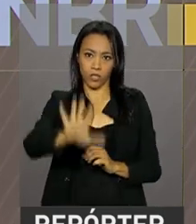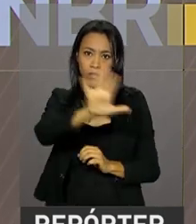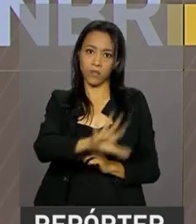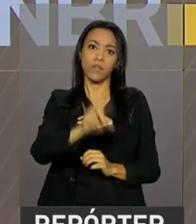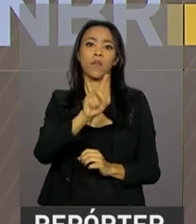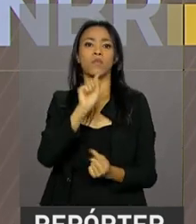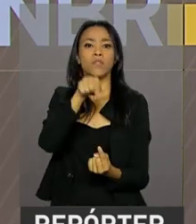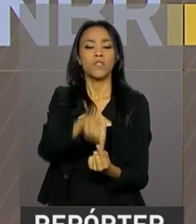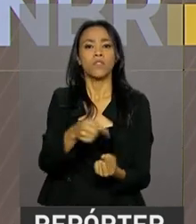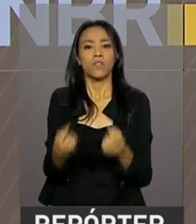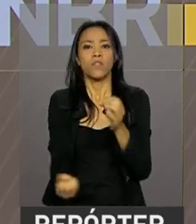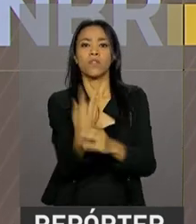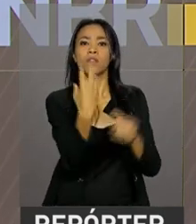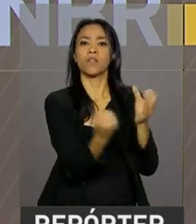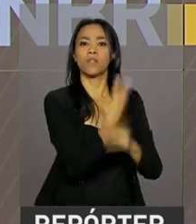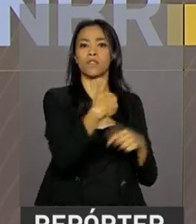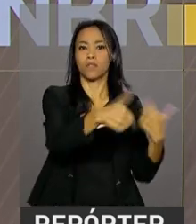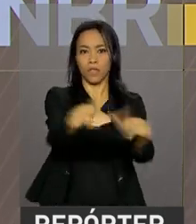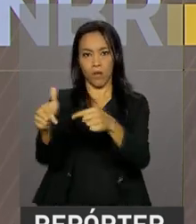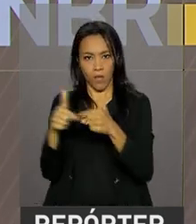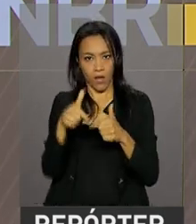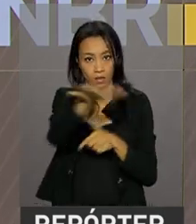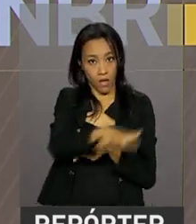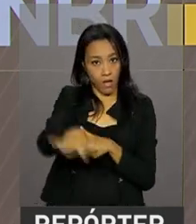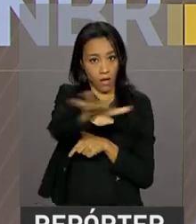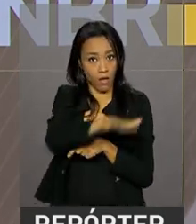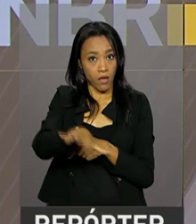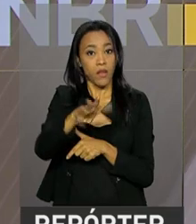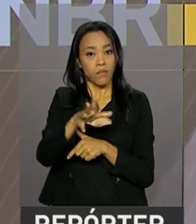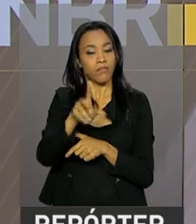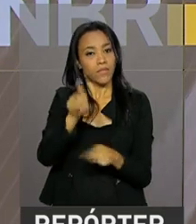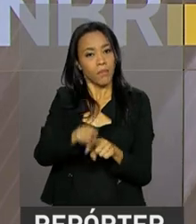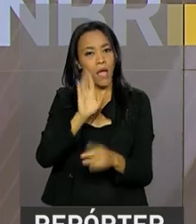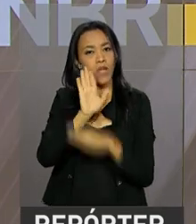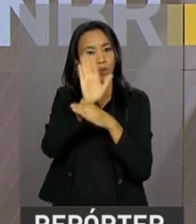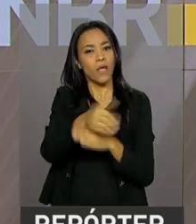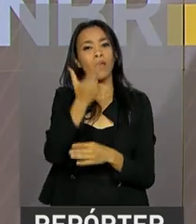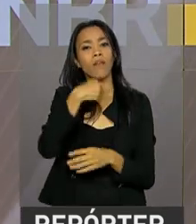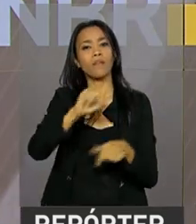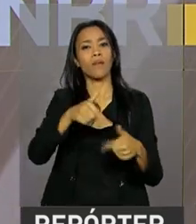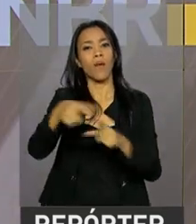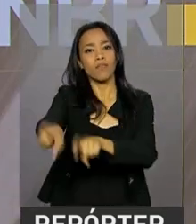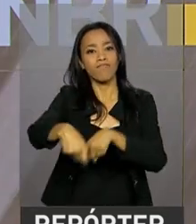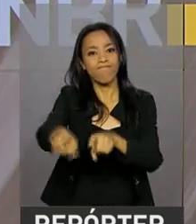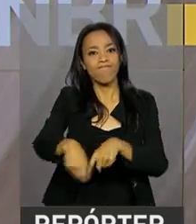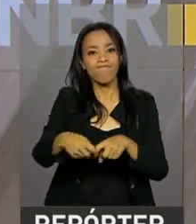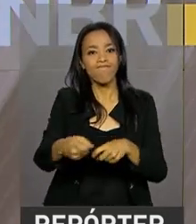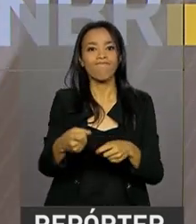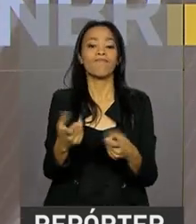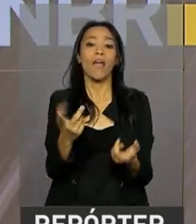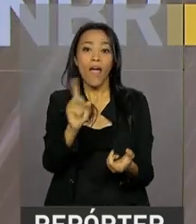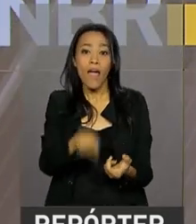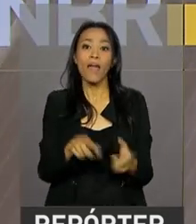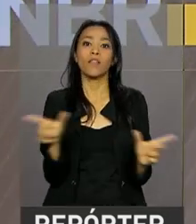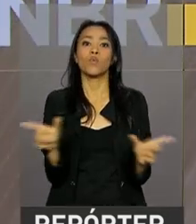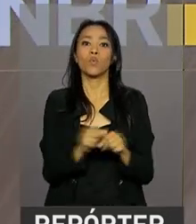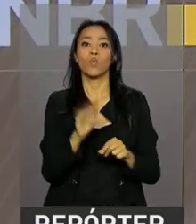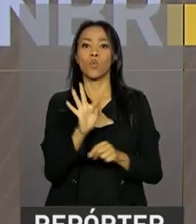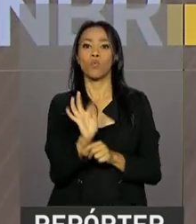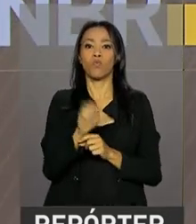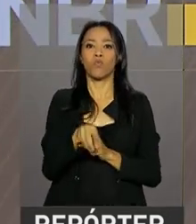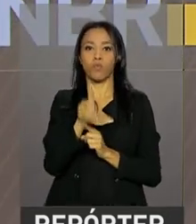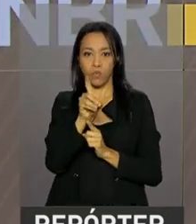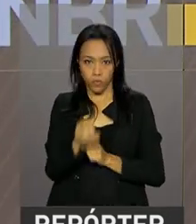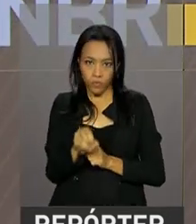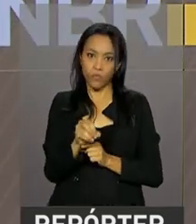emprego e renda na região beneficiando inclusive o pequeno produtor rural os recursos são do fundo constitucional